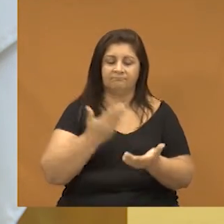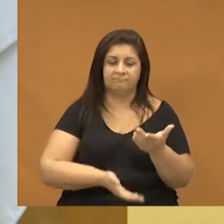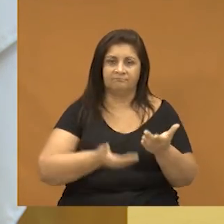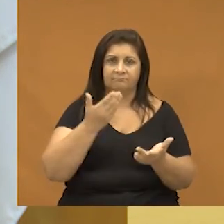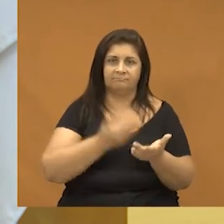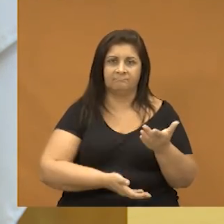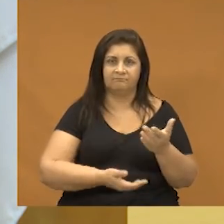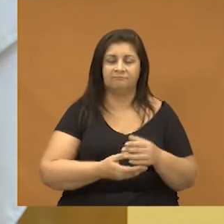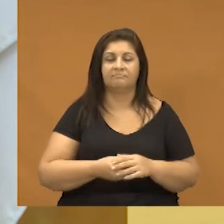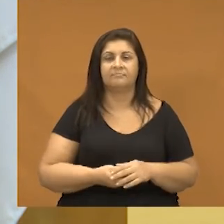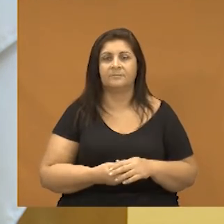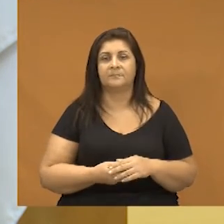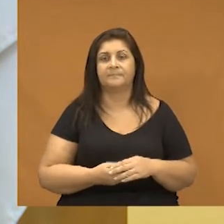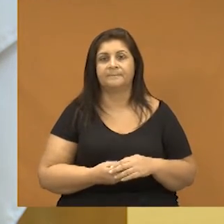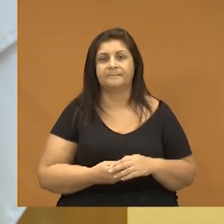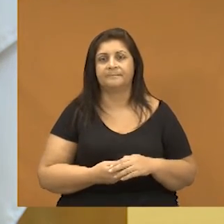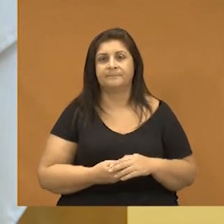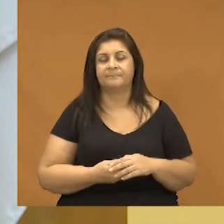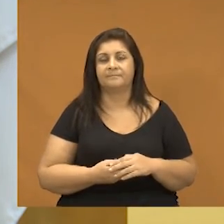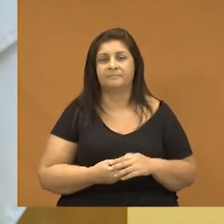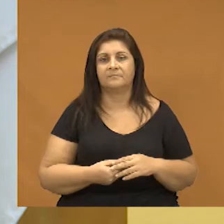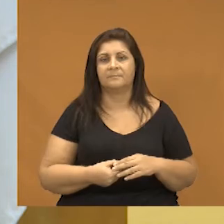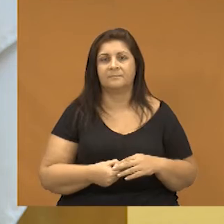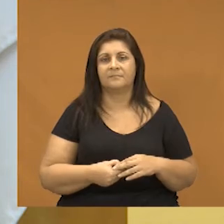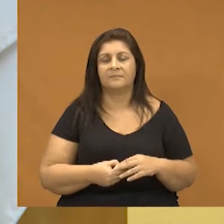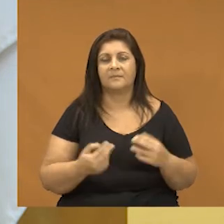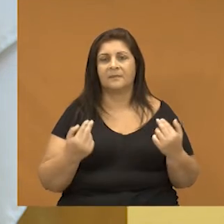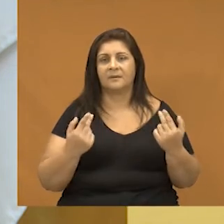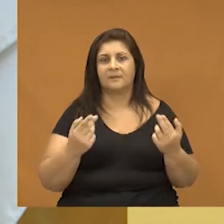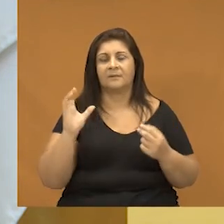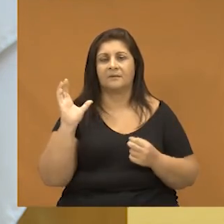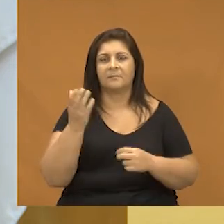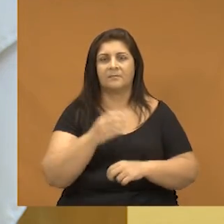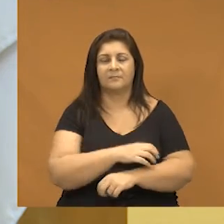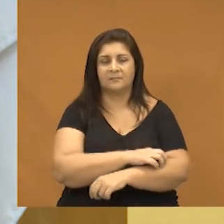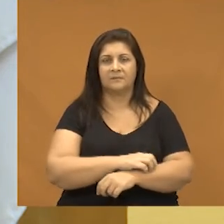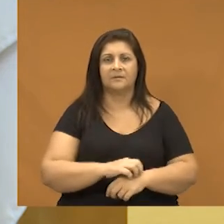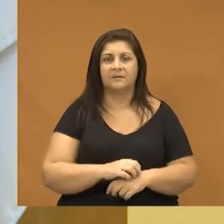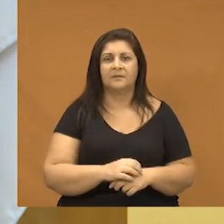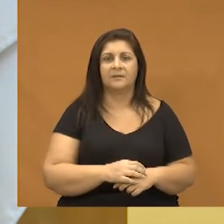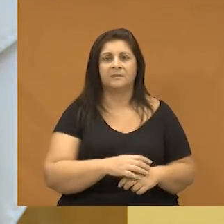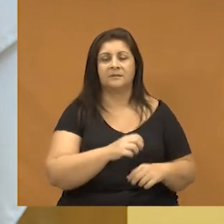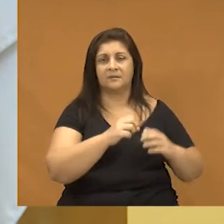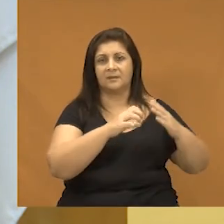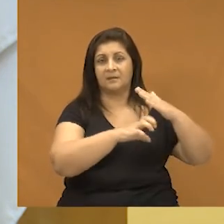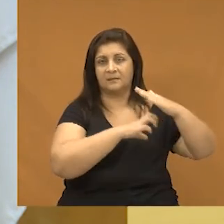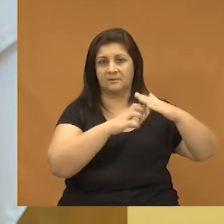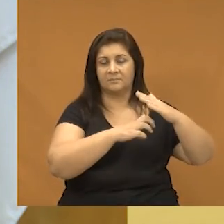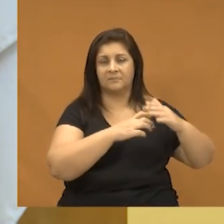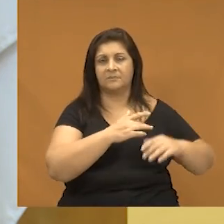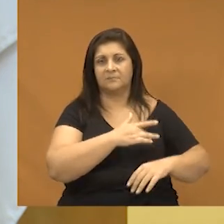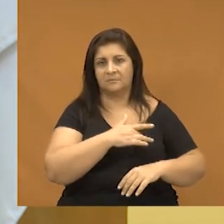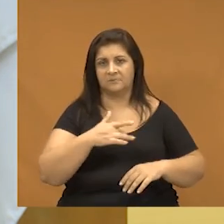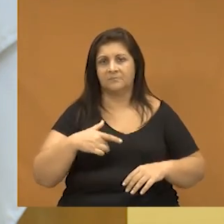que existe no nosso país. Então, infelizmente, aí é a mesma coisa que acontece, né, as operadoras de convênio, que você paga